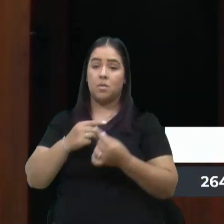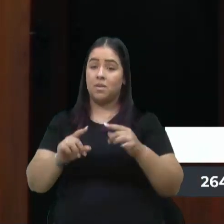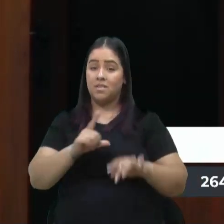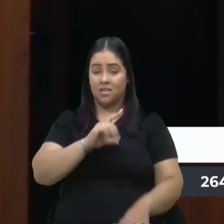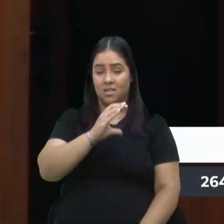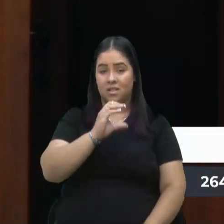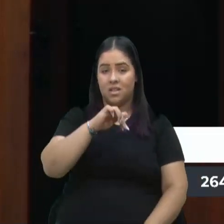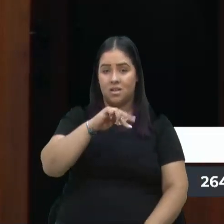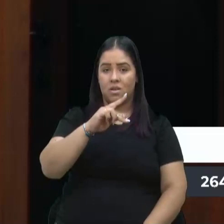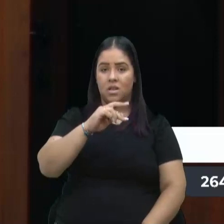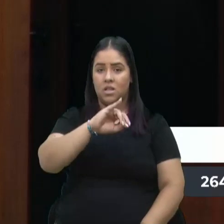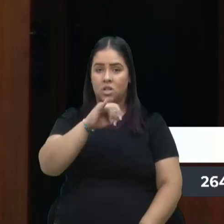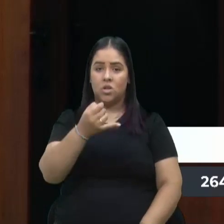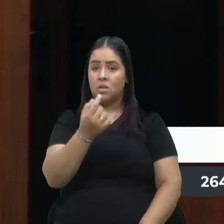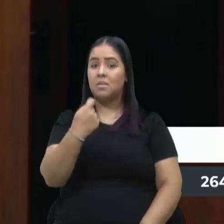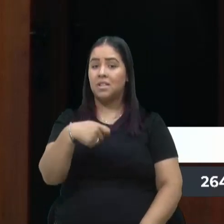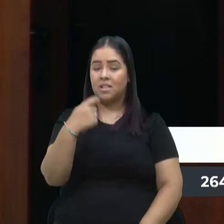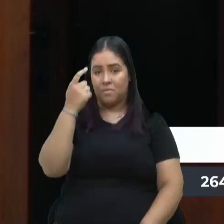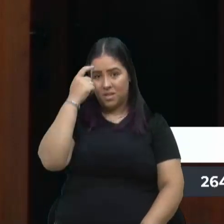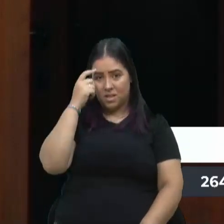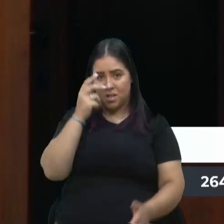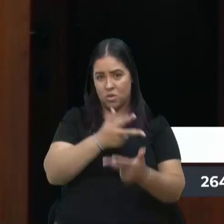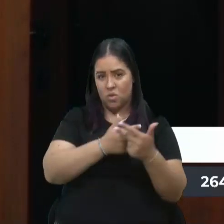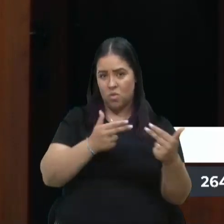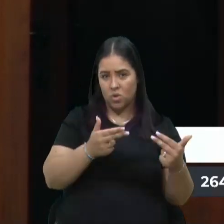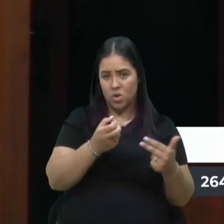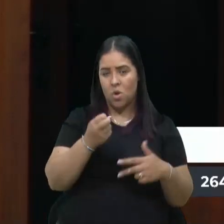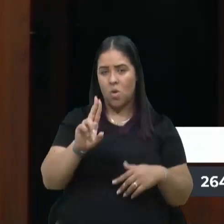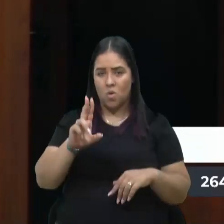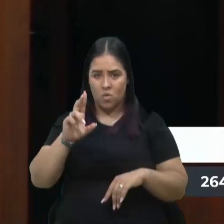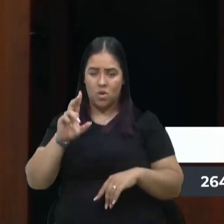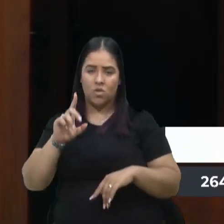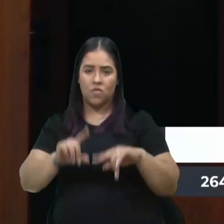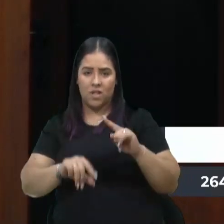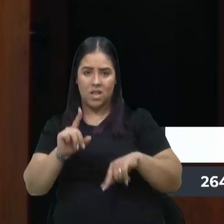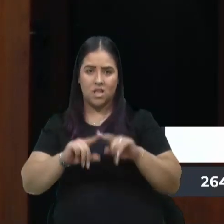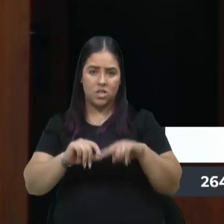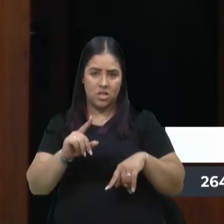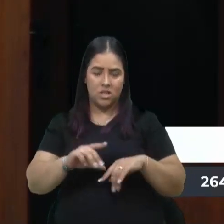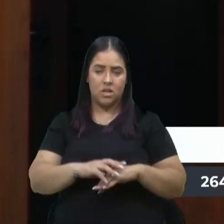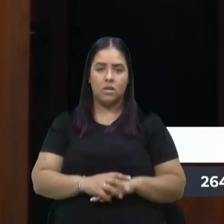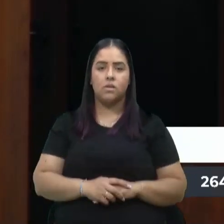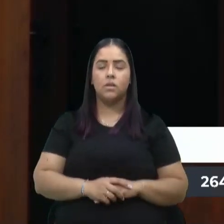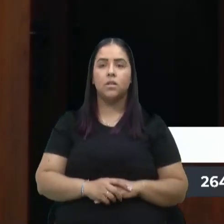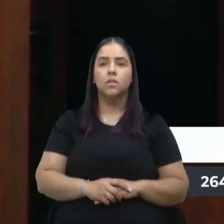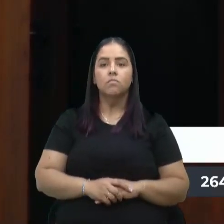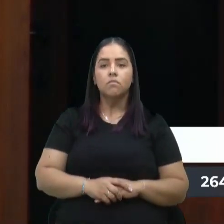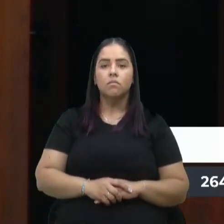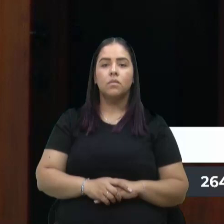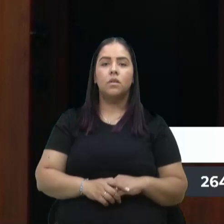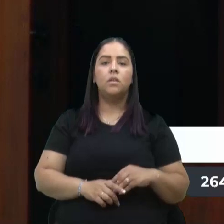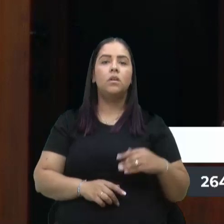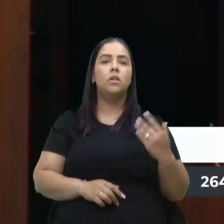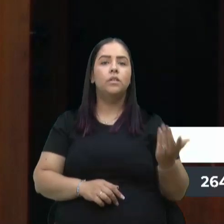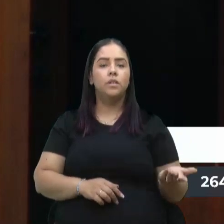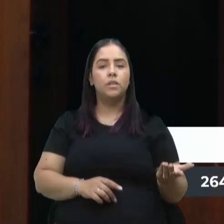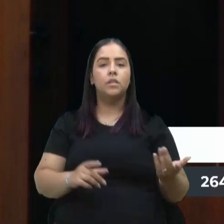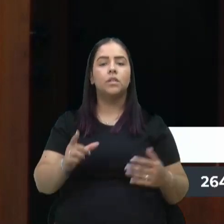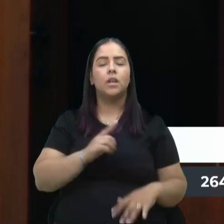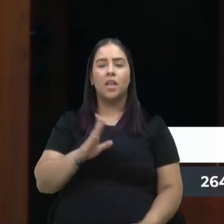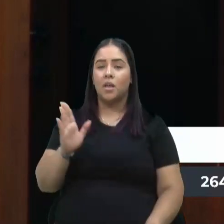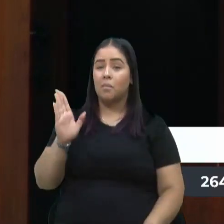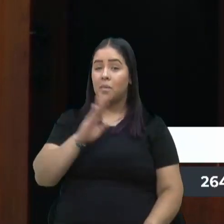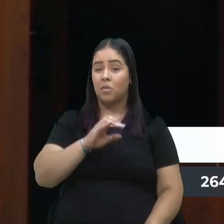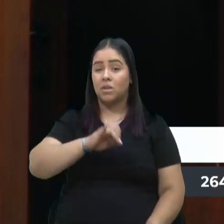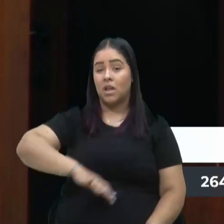tem que pensar nos seus produtos, ou no caso dela, os seus serviços. E isso está repercutindo muito mal no